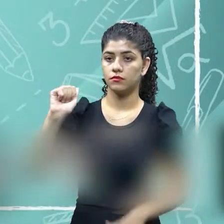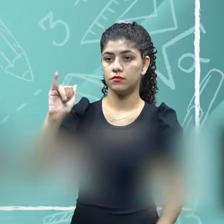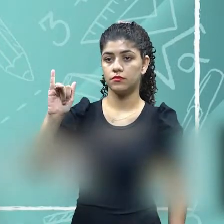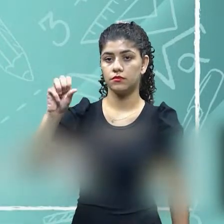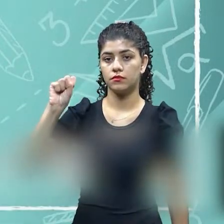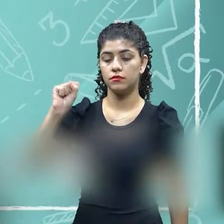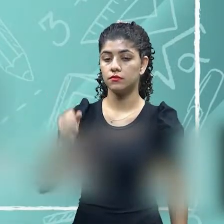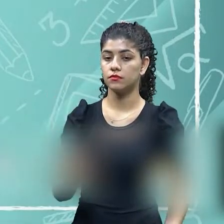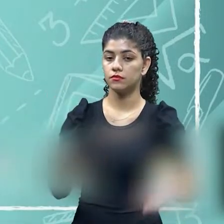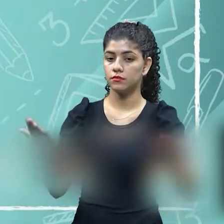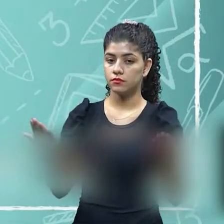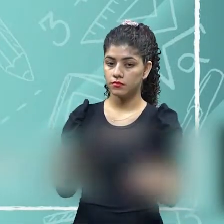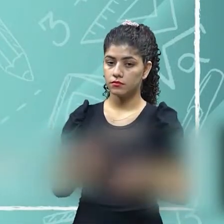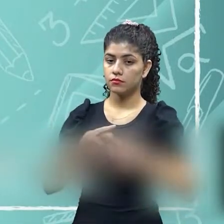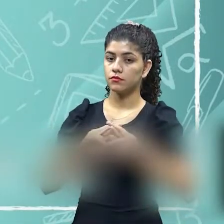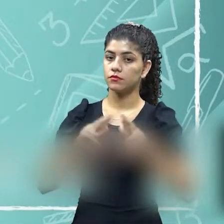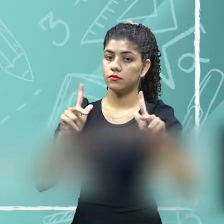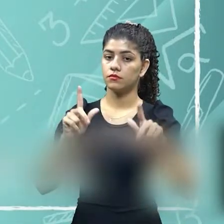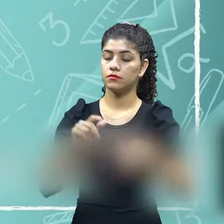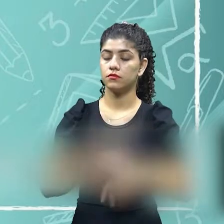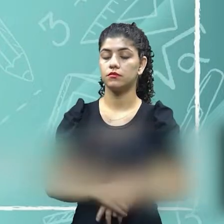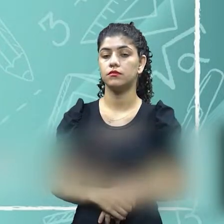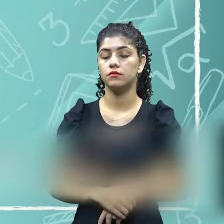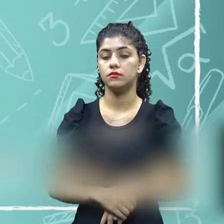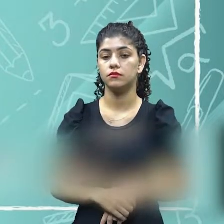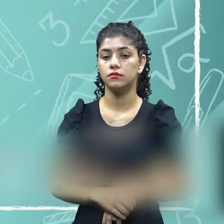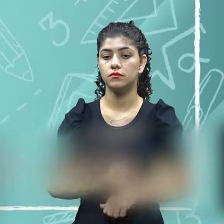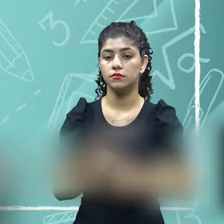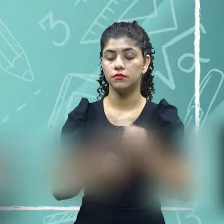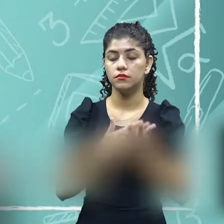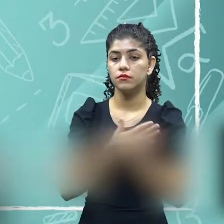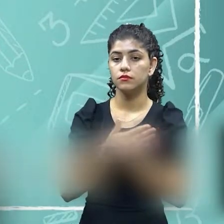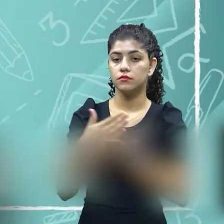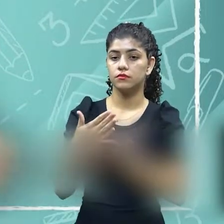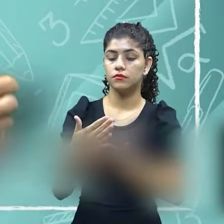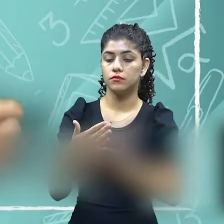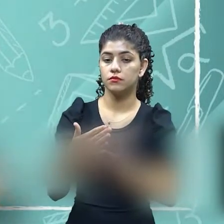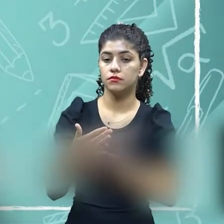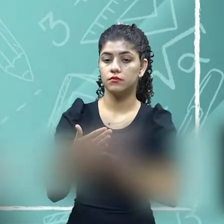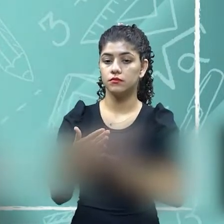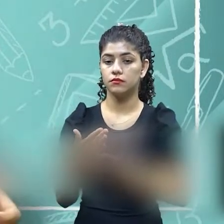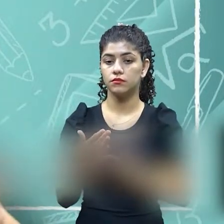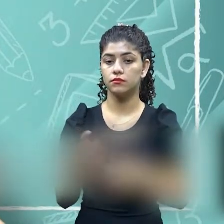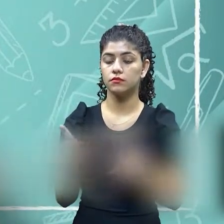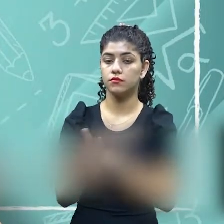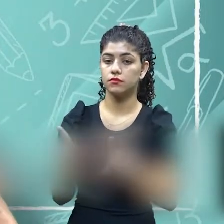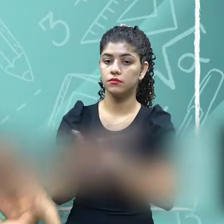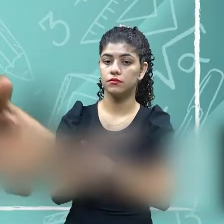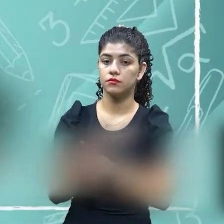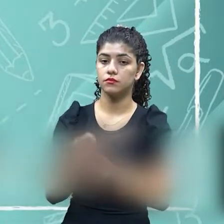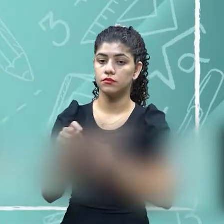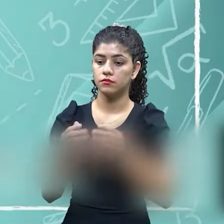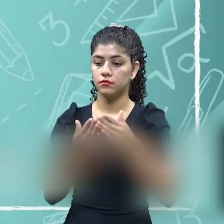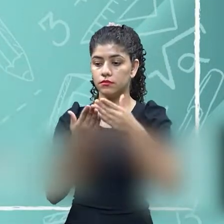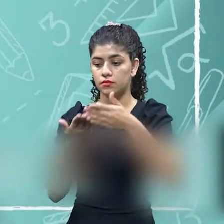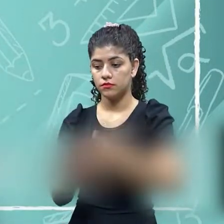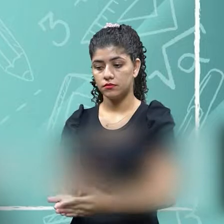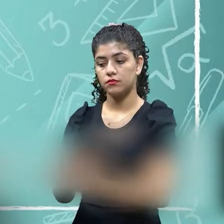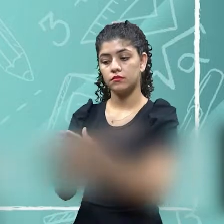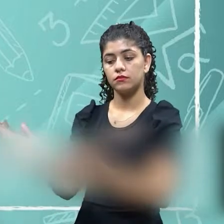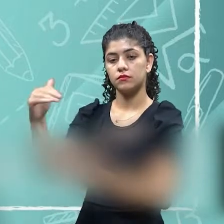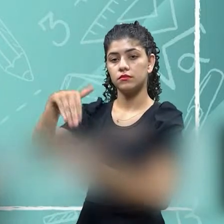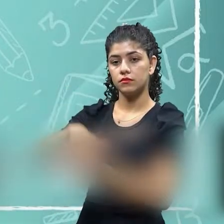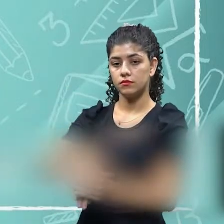colocada. Aqui é um pouco diferente, onde a responsabilidade do exportador também é de deslocar a